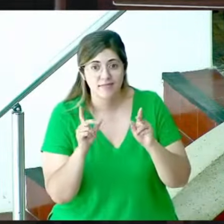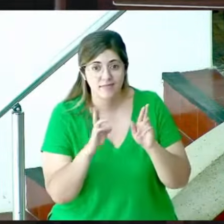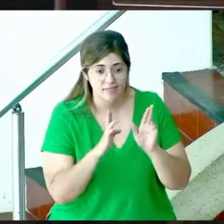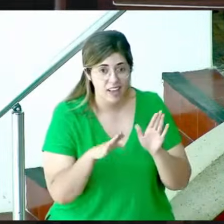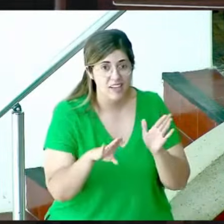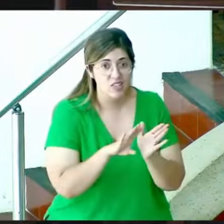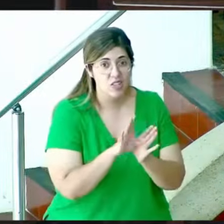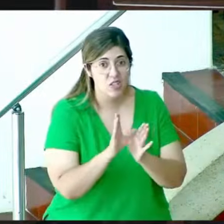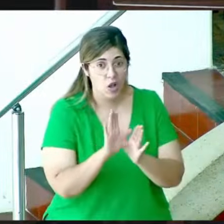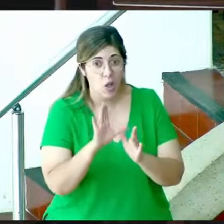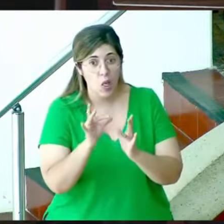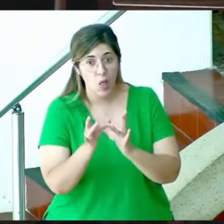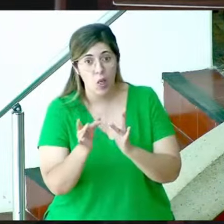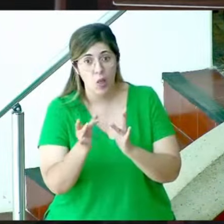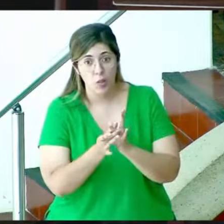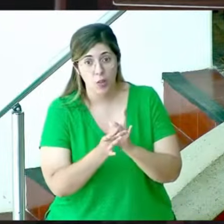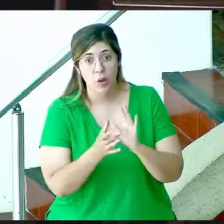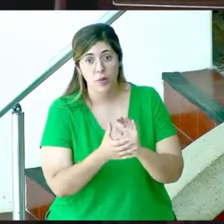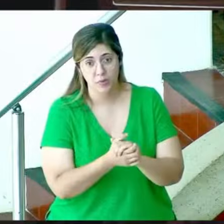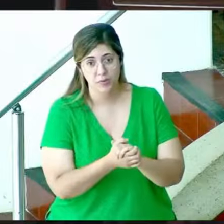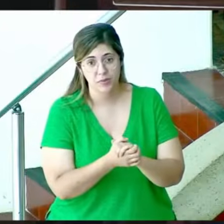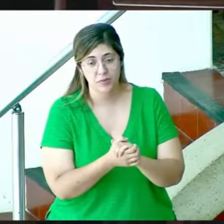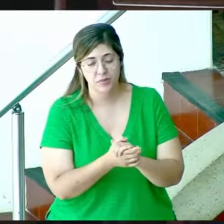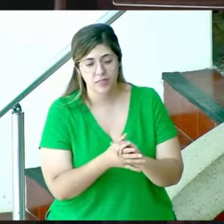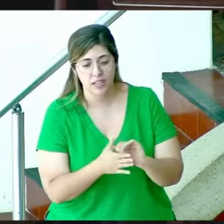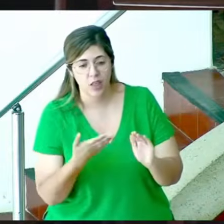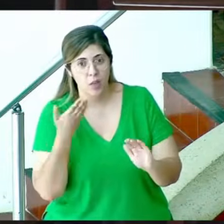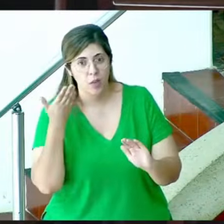suas lamparinas. E aí a palavra de